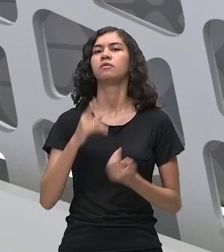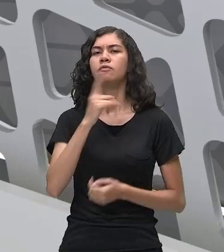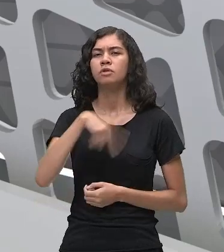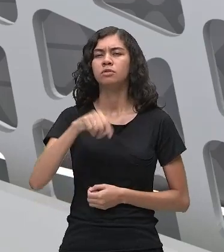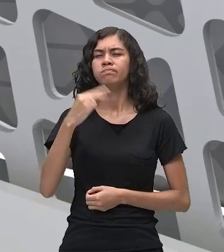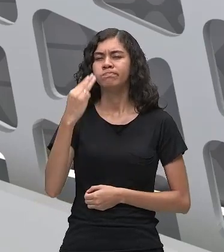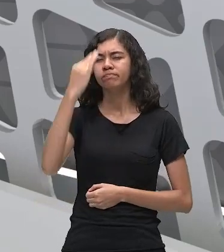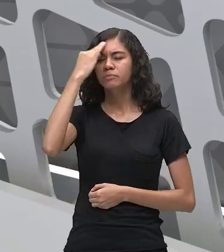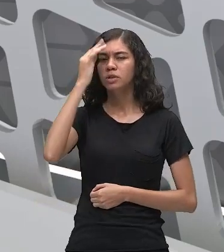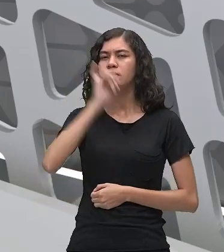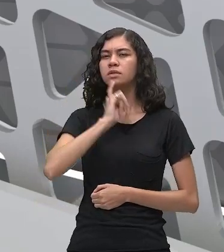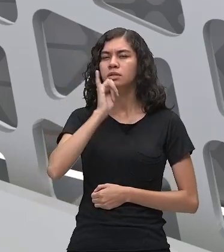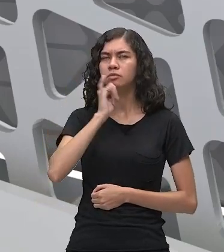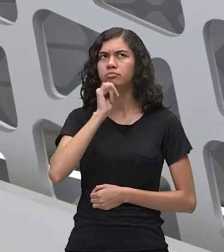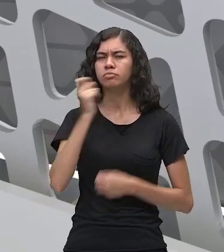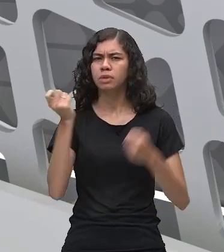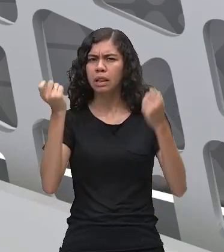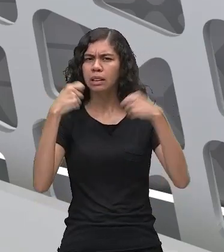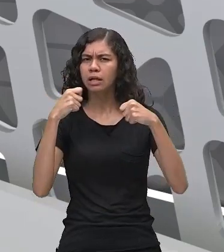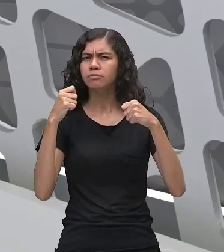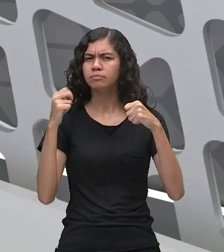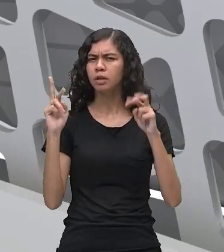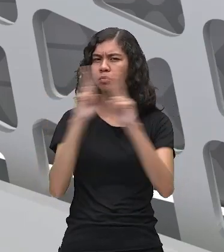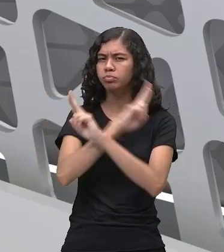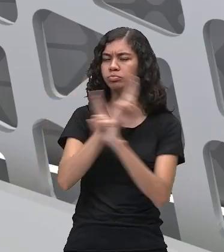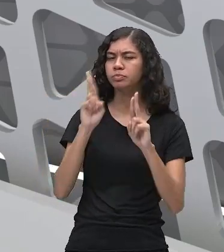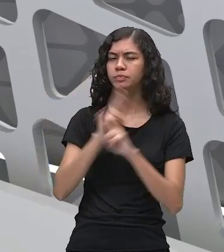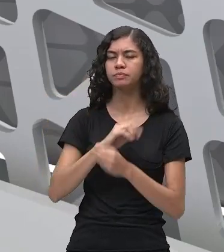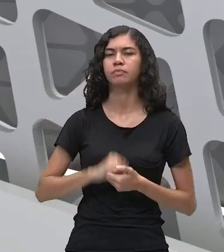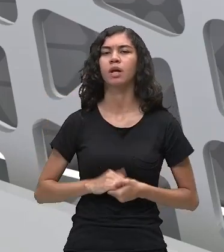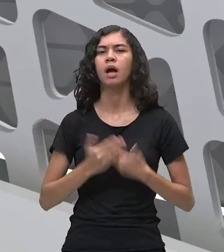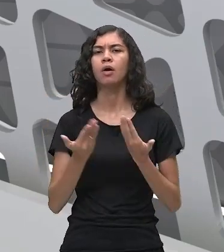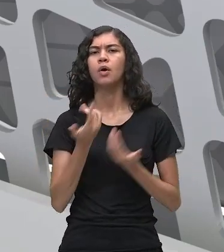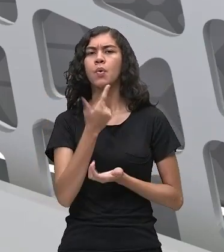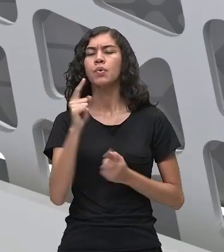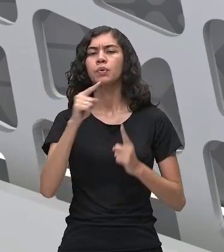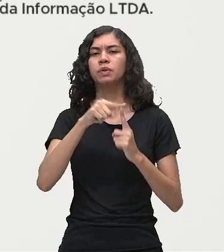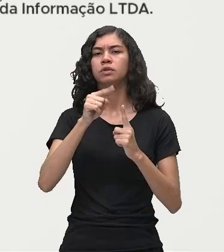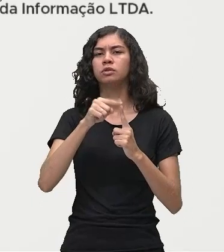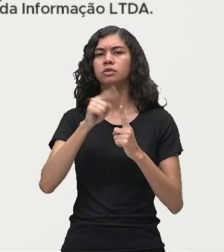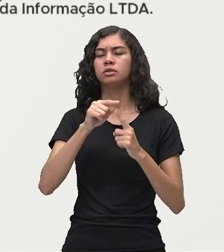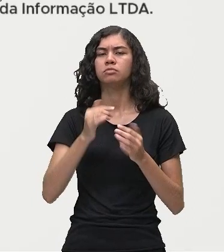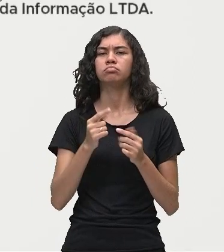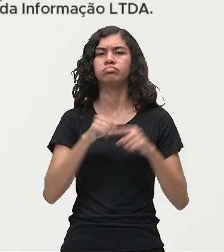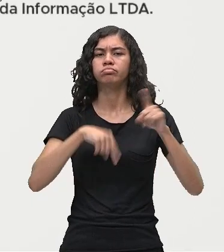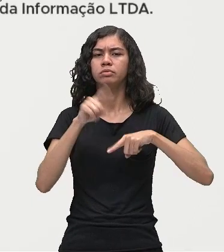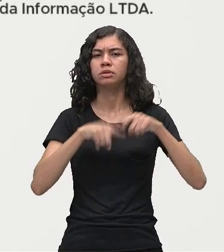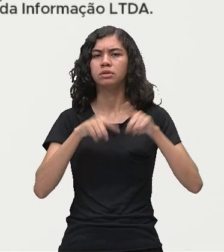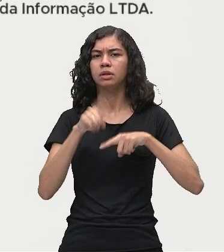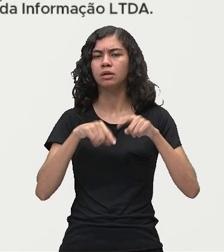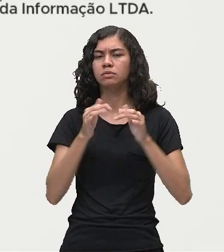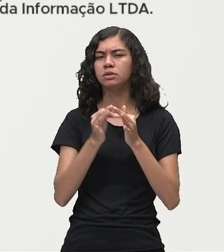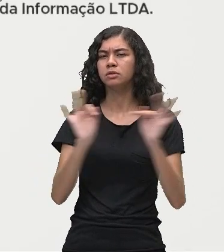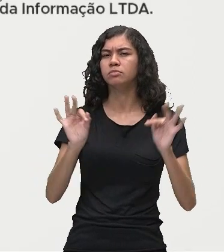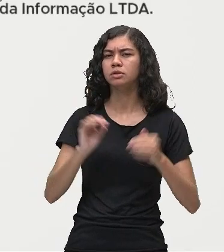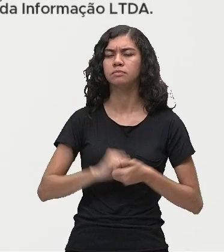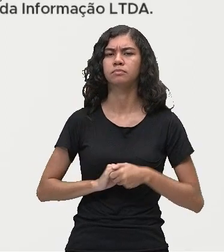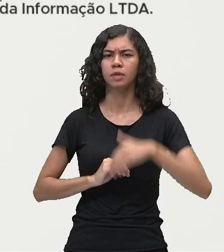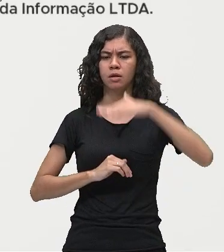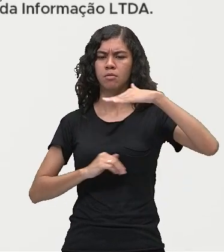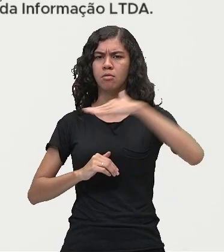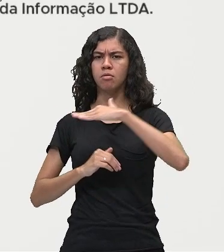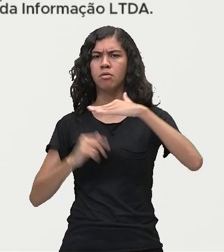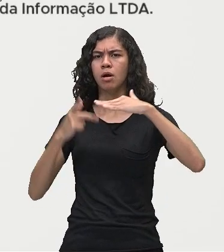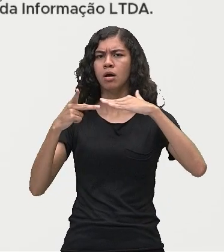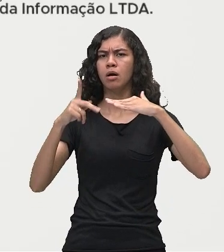já vai associando. Agora vamos ver outro tipo de máquina simples. Plano inclinado. O que é o plano